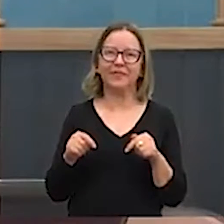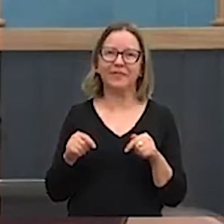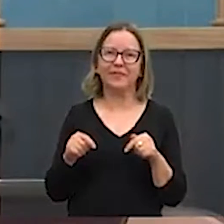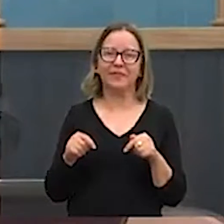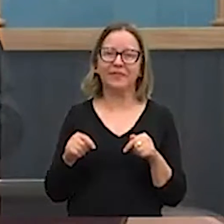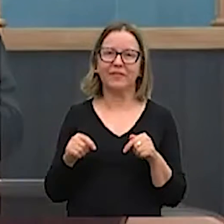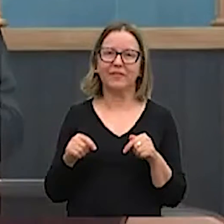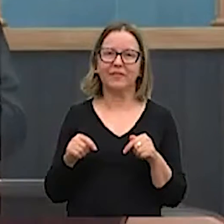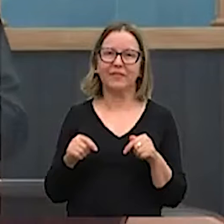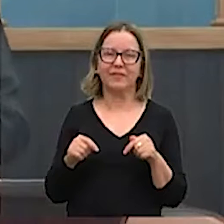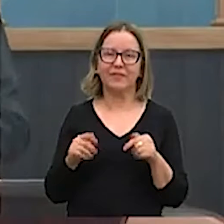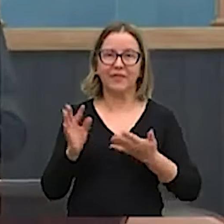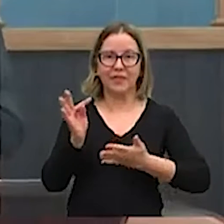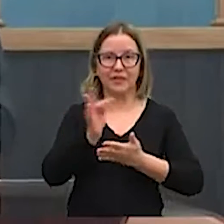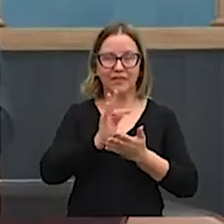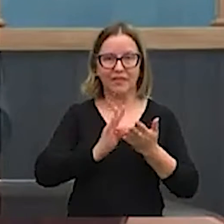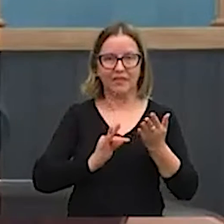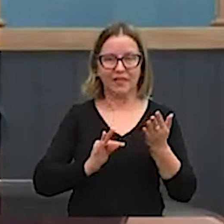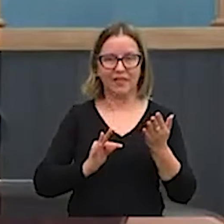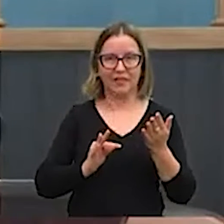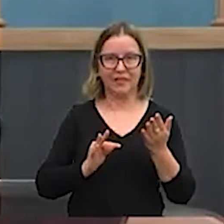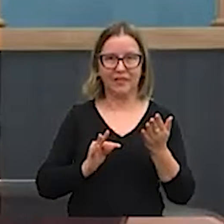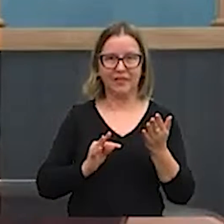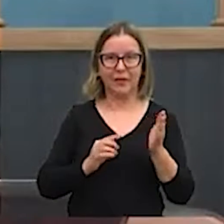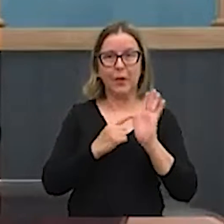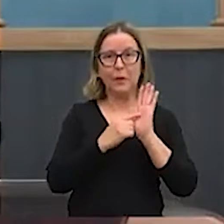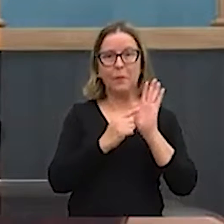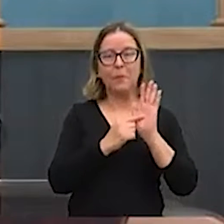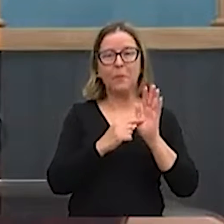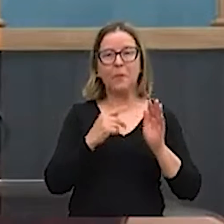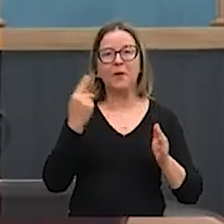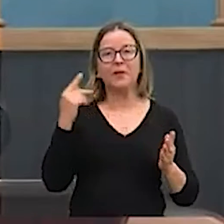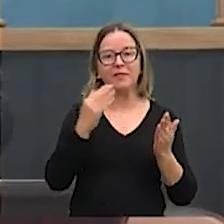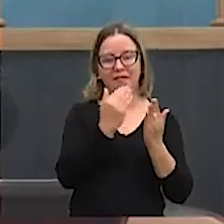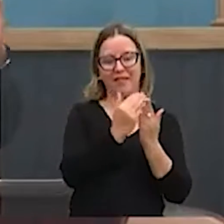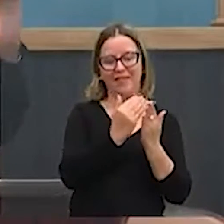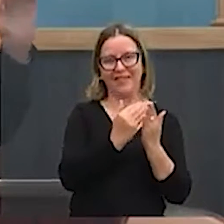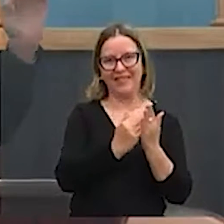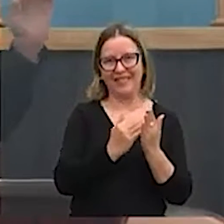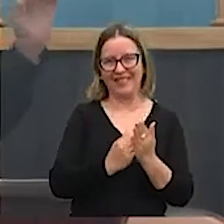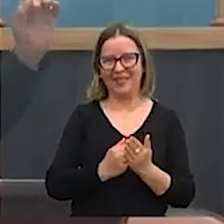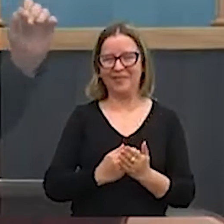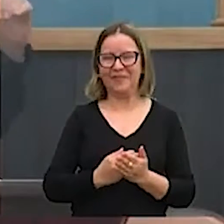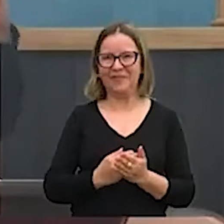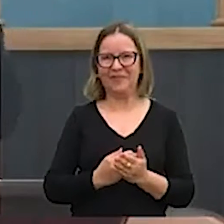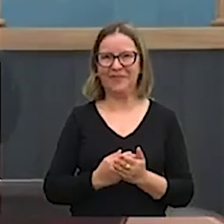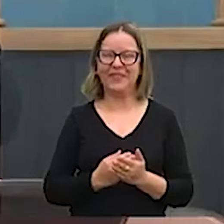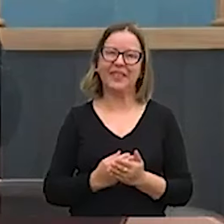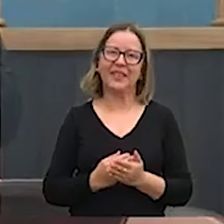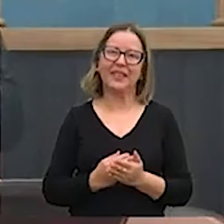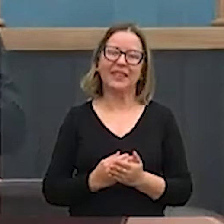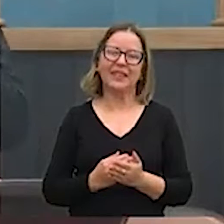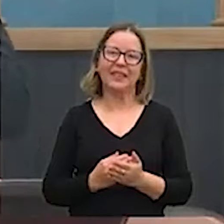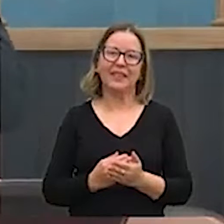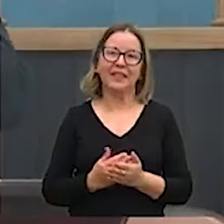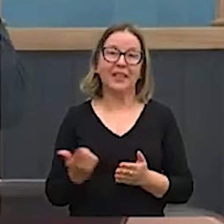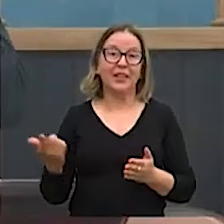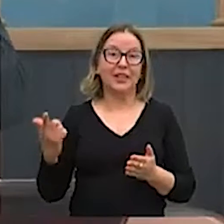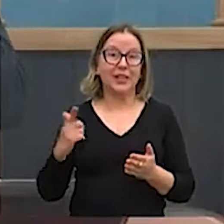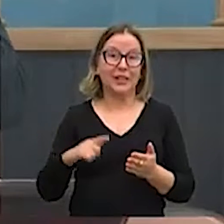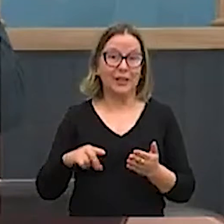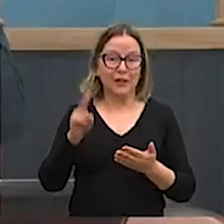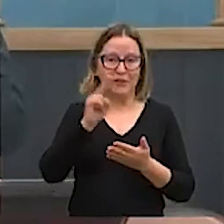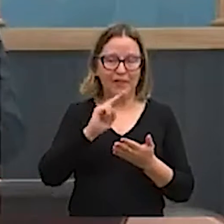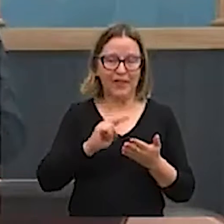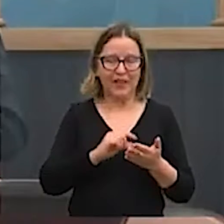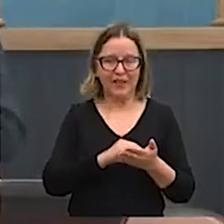ele aponta claramente a sua agenda. Vamos ler o verso 27 outra vez, o